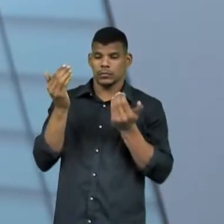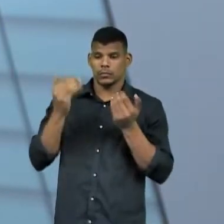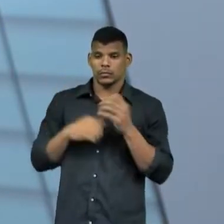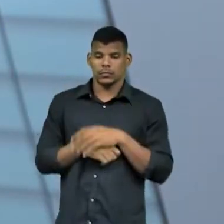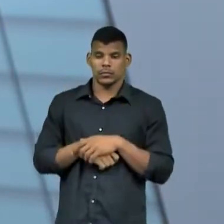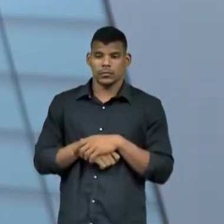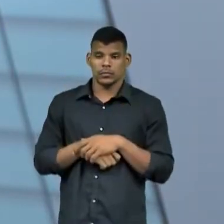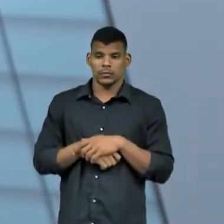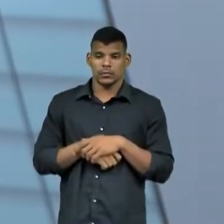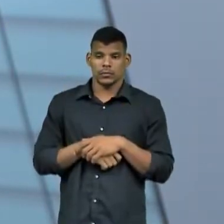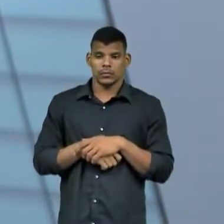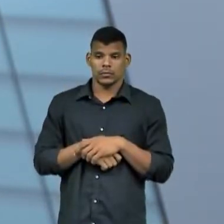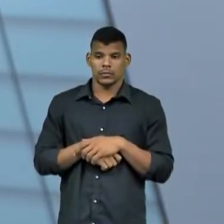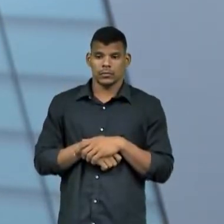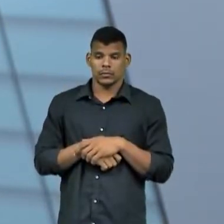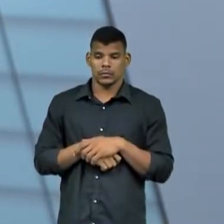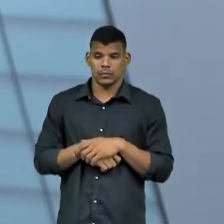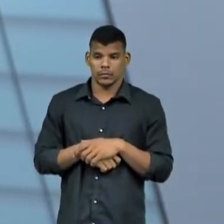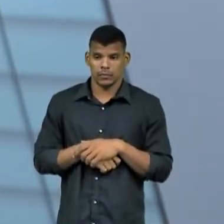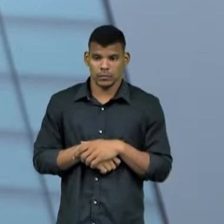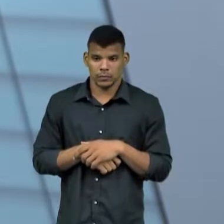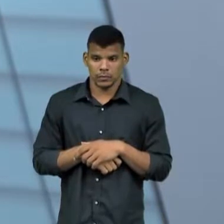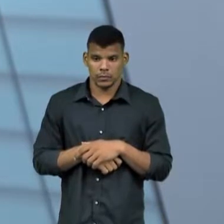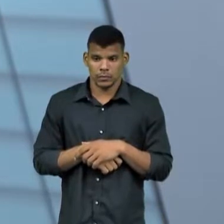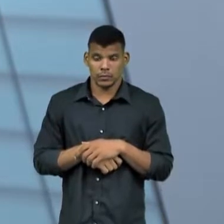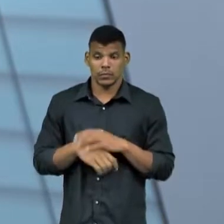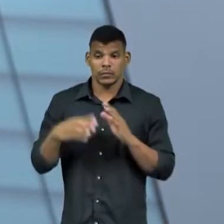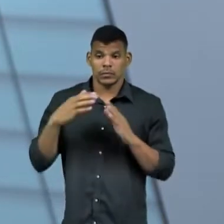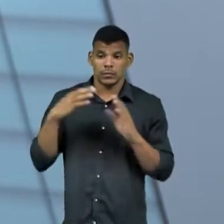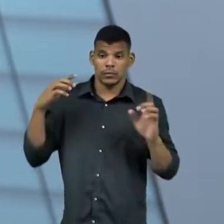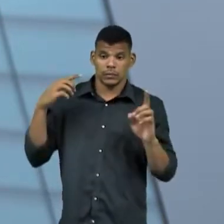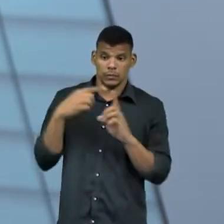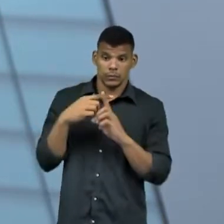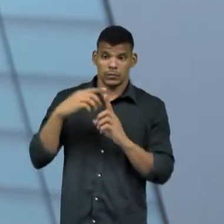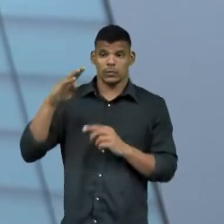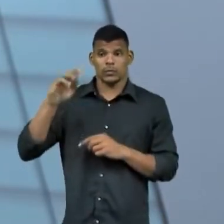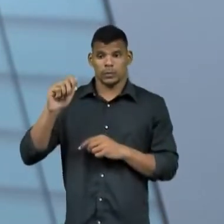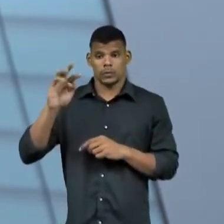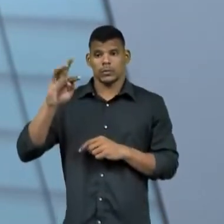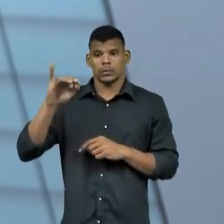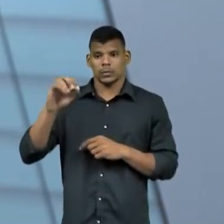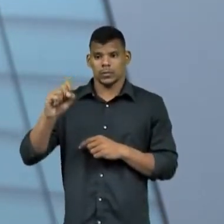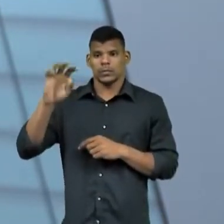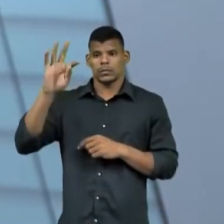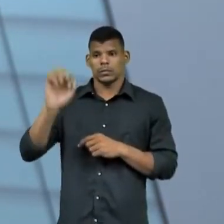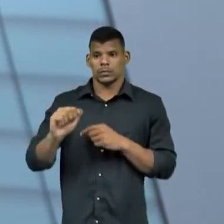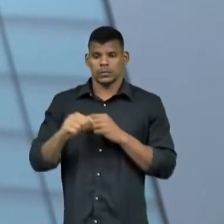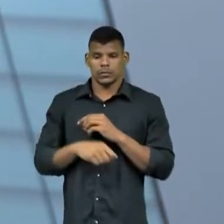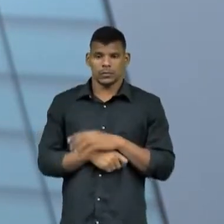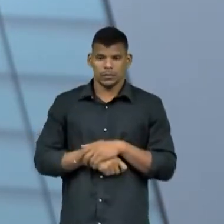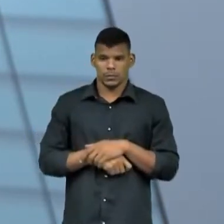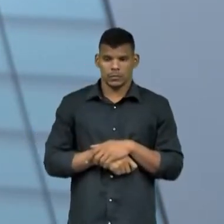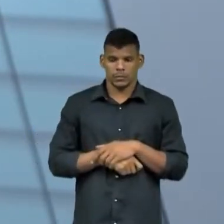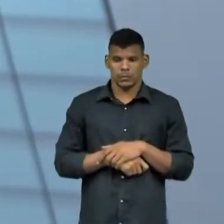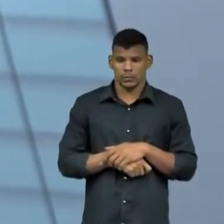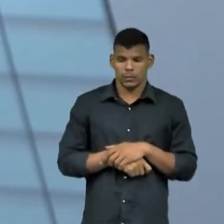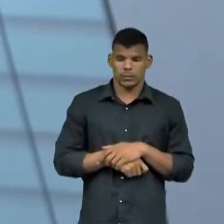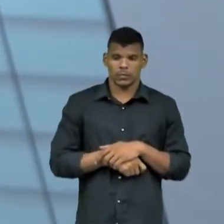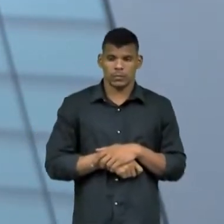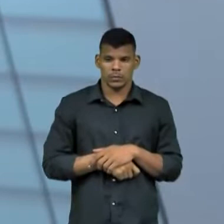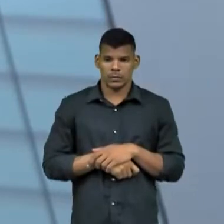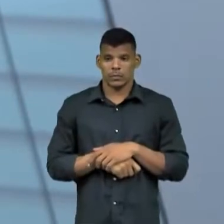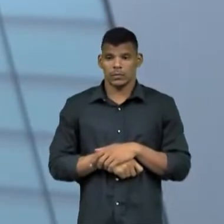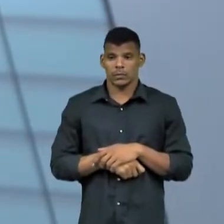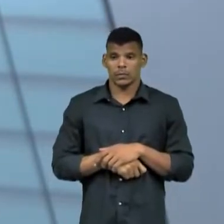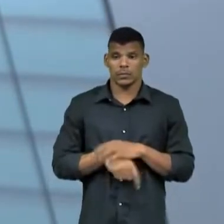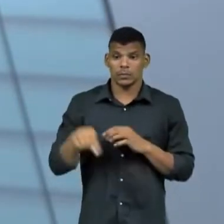Clínica e ele é da Igreja Batista Reverendo da Igreja Batista ele foi